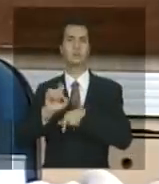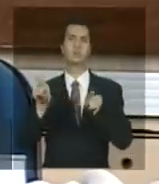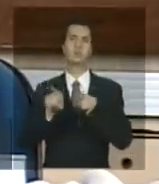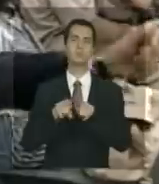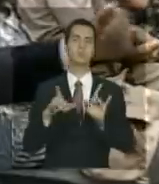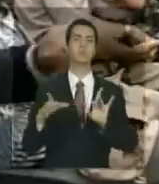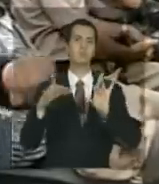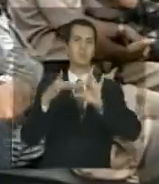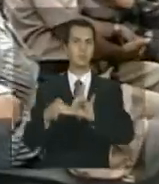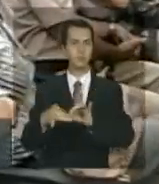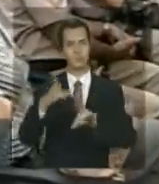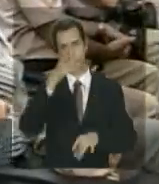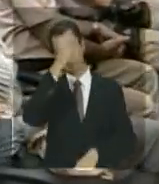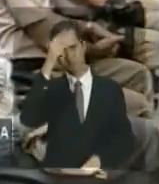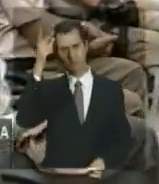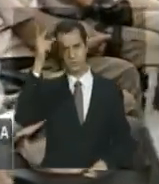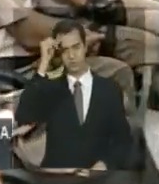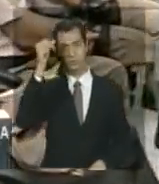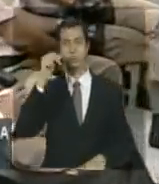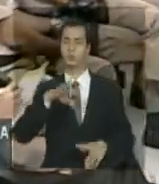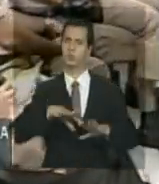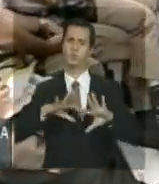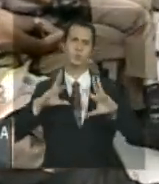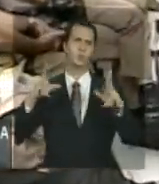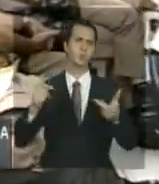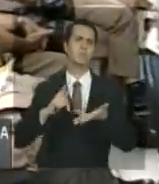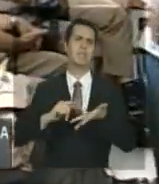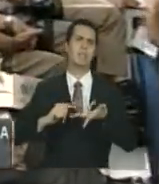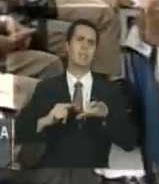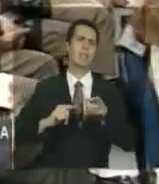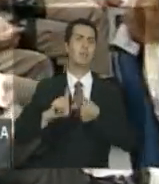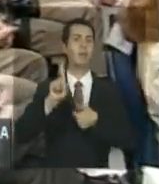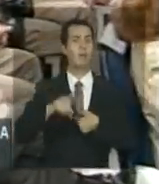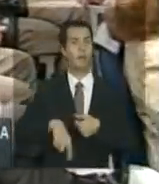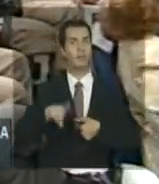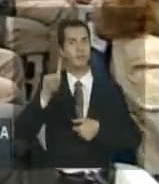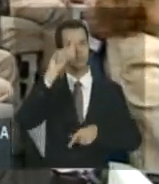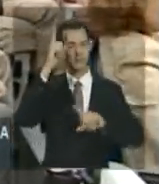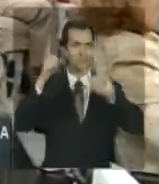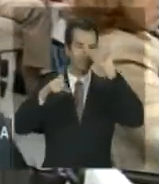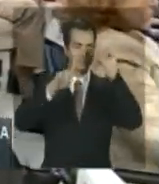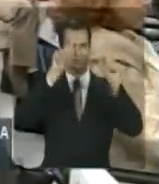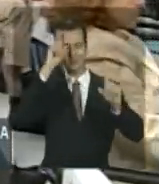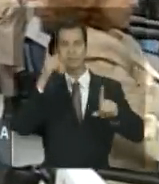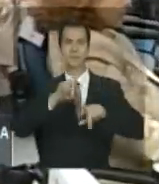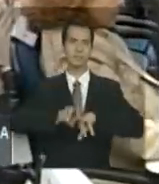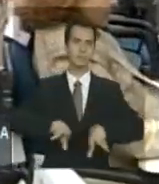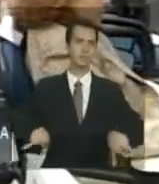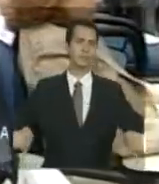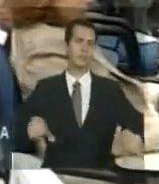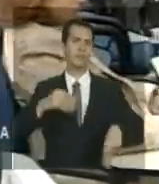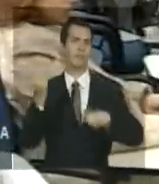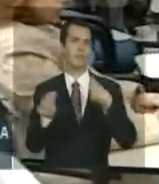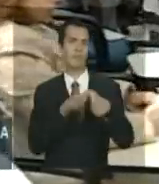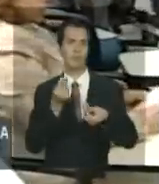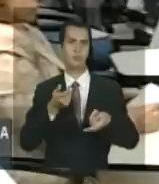Então, são todas maneiras engenhosas de executar políticas públicas. Então,